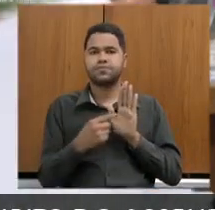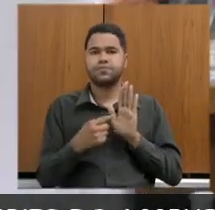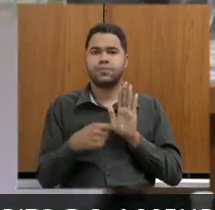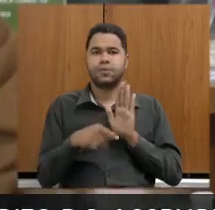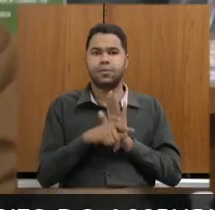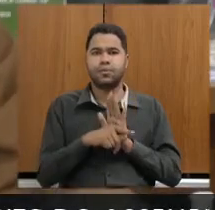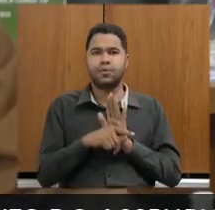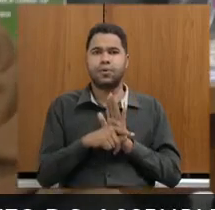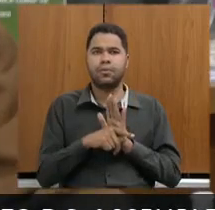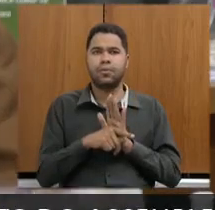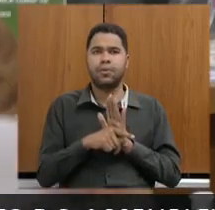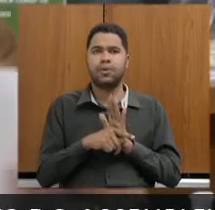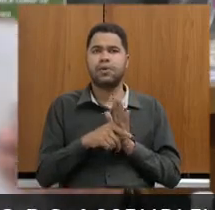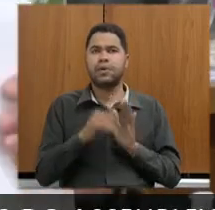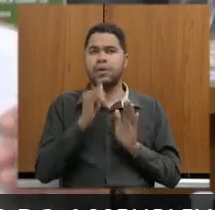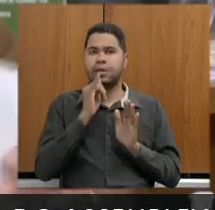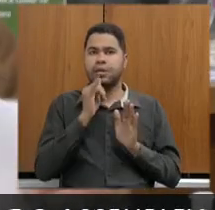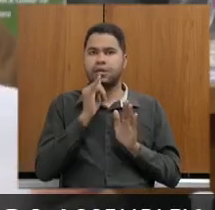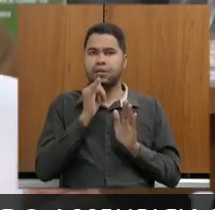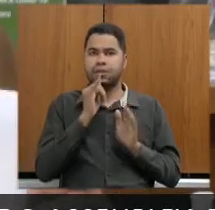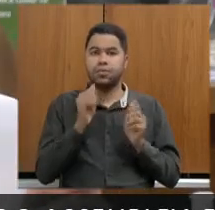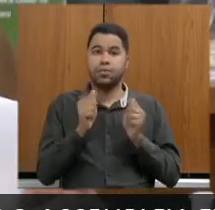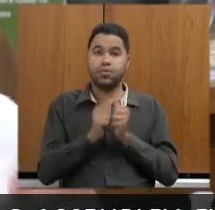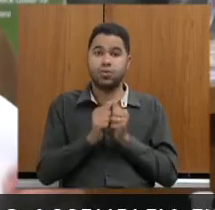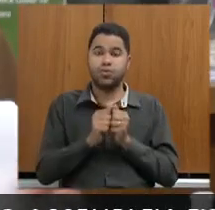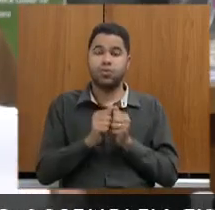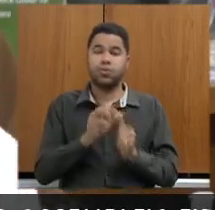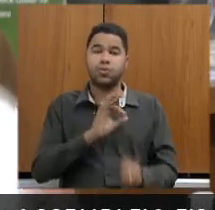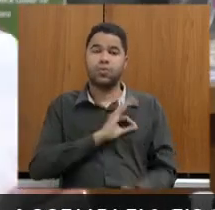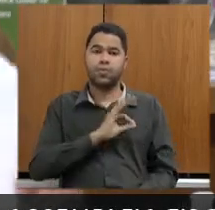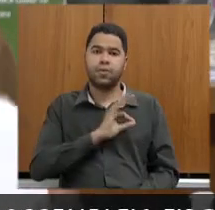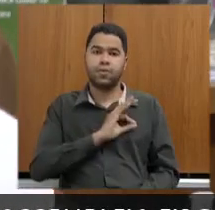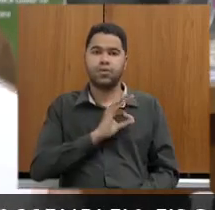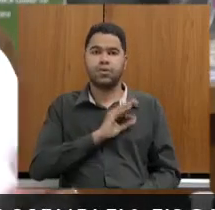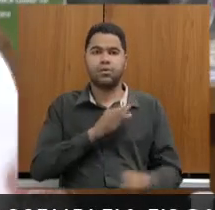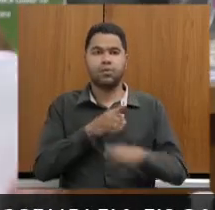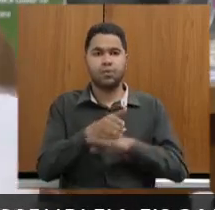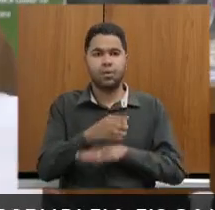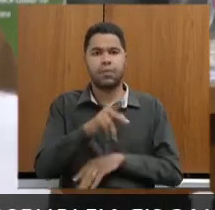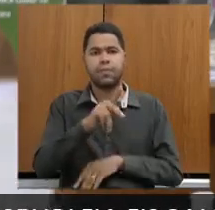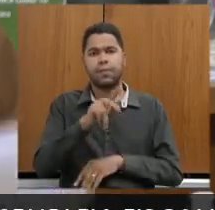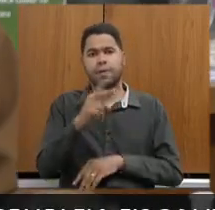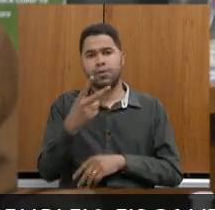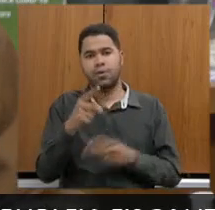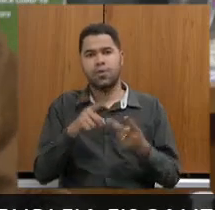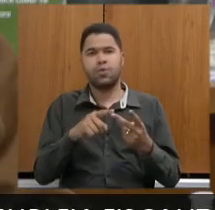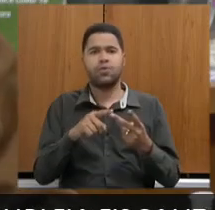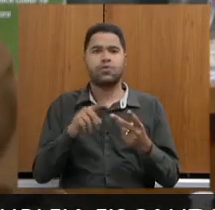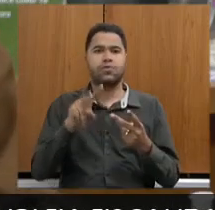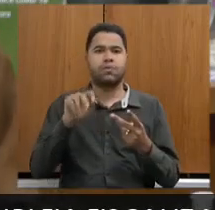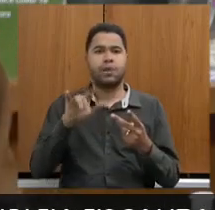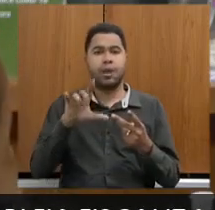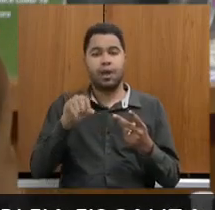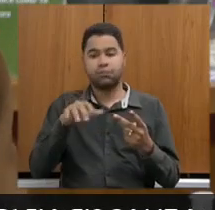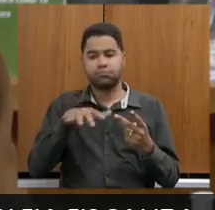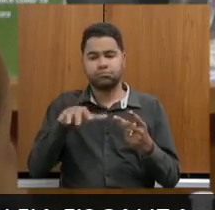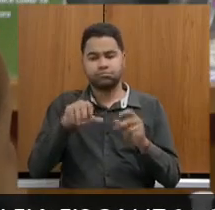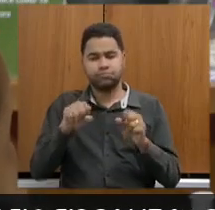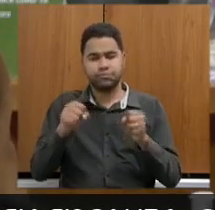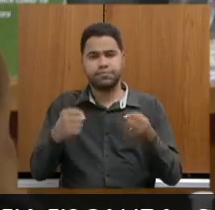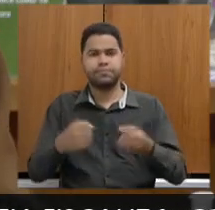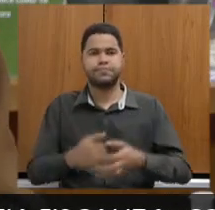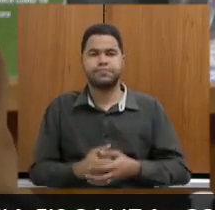simulado né que é que vai com o policial que trabalha na novela A trabalho na P2 né para fortalecer também essa área